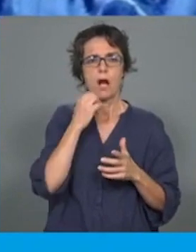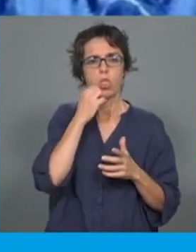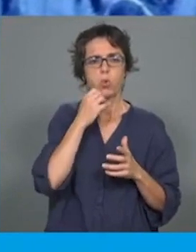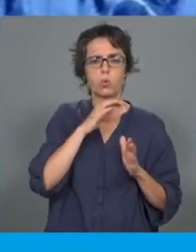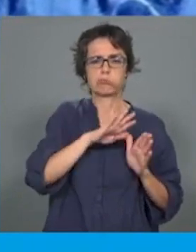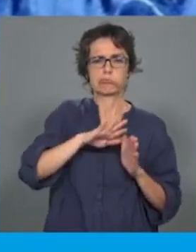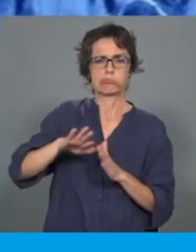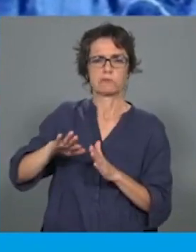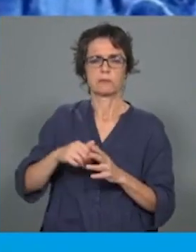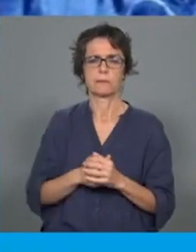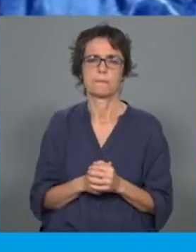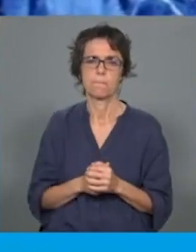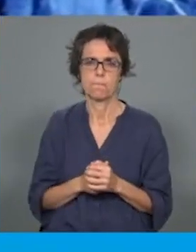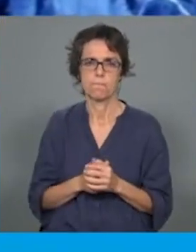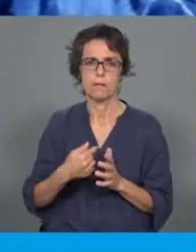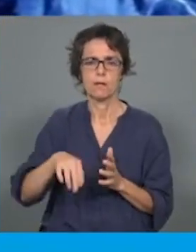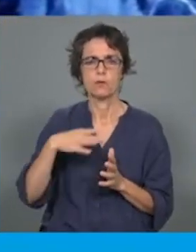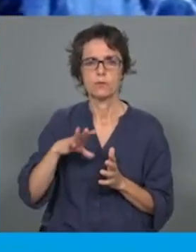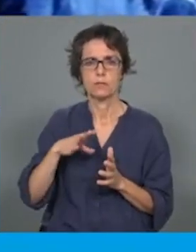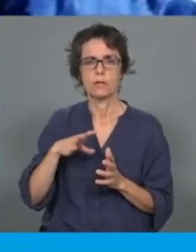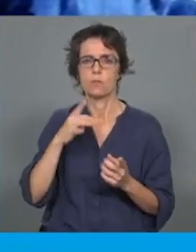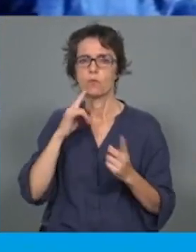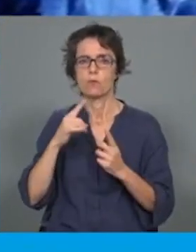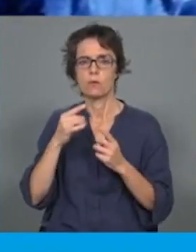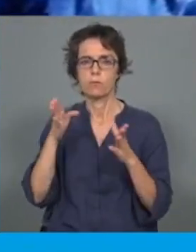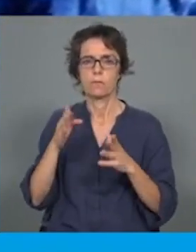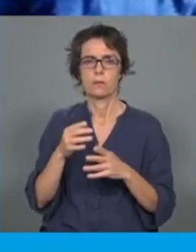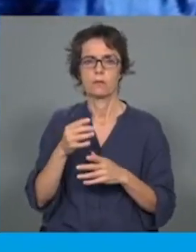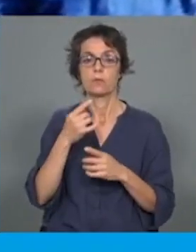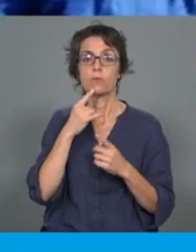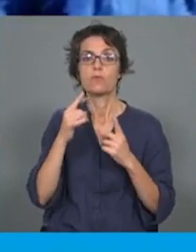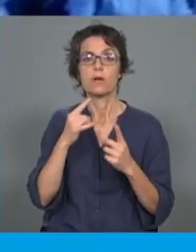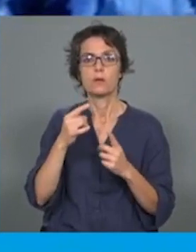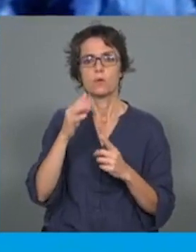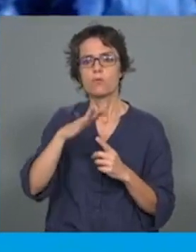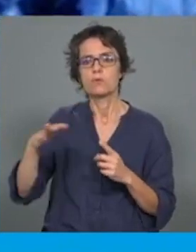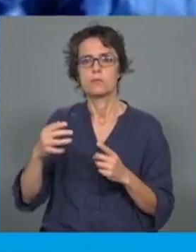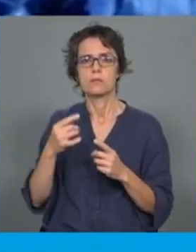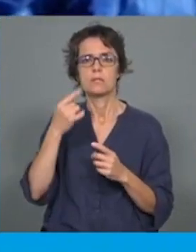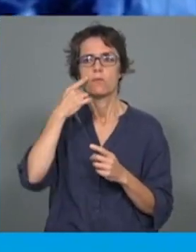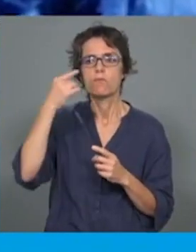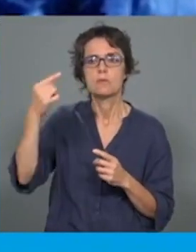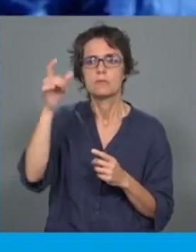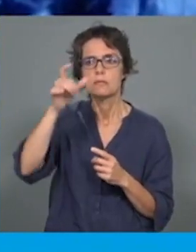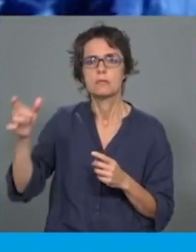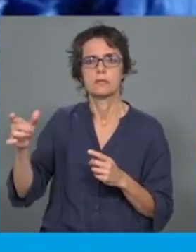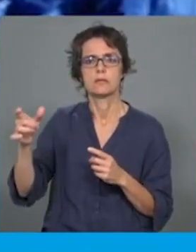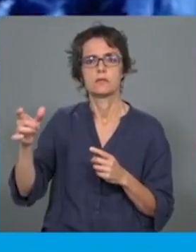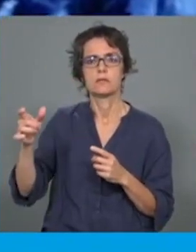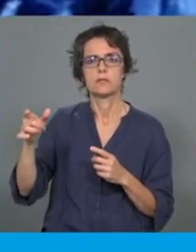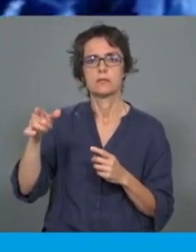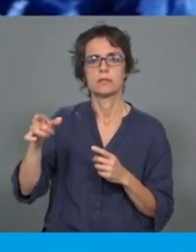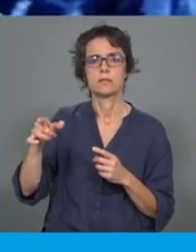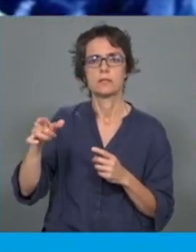queremos ter um diálogo aberto, um diálogo com cientistas, com especialistas, que nos ajudem a perceber, de facto, que